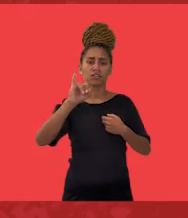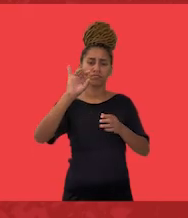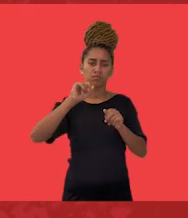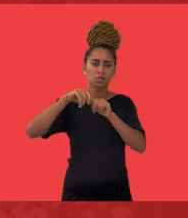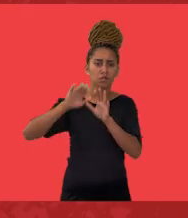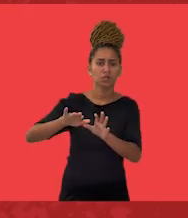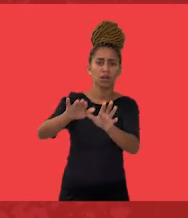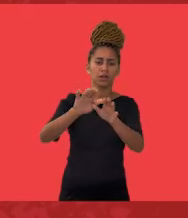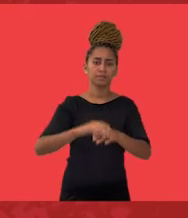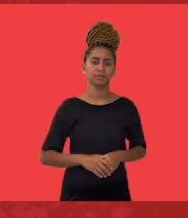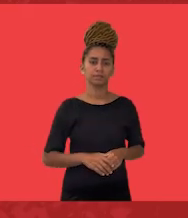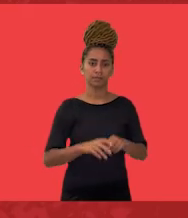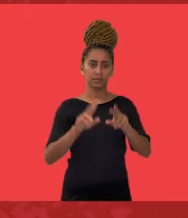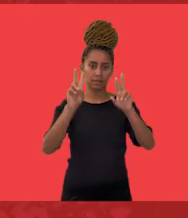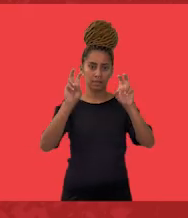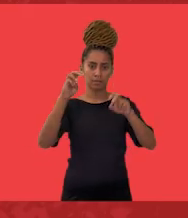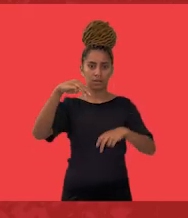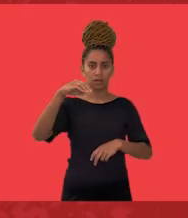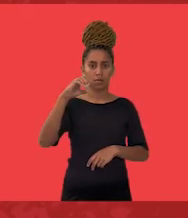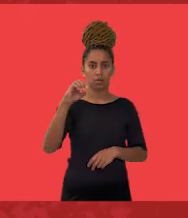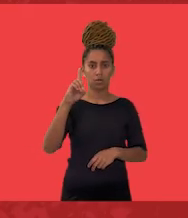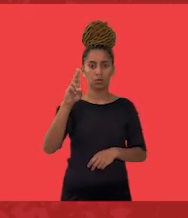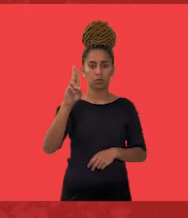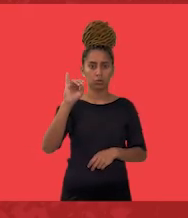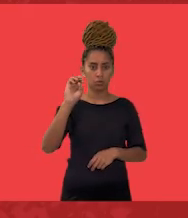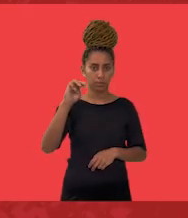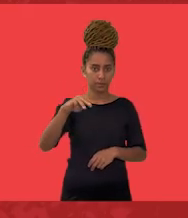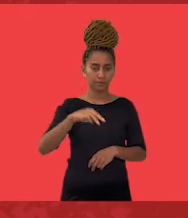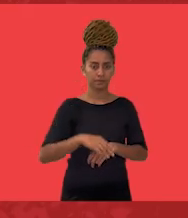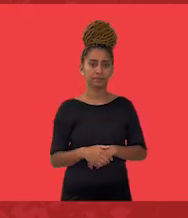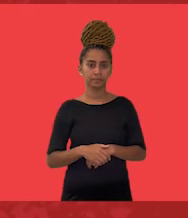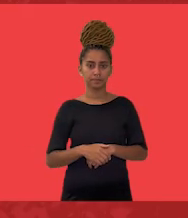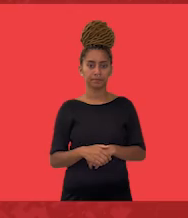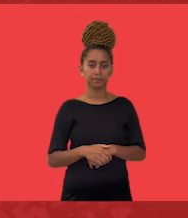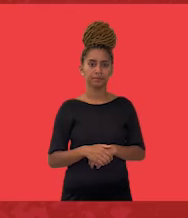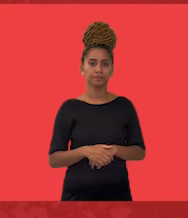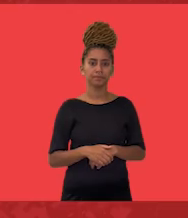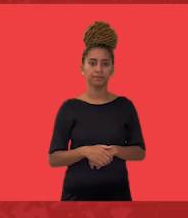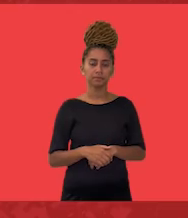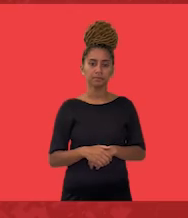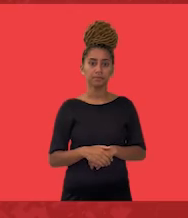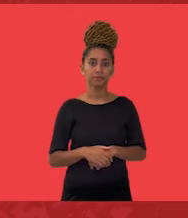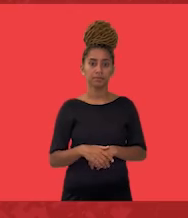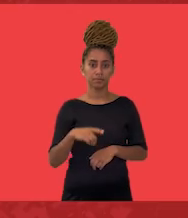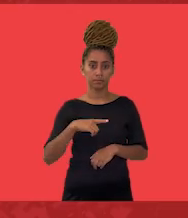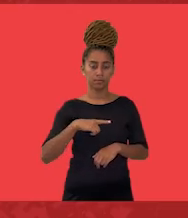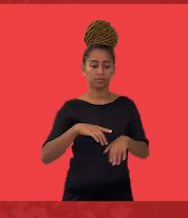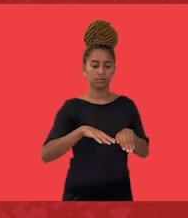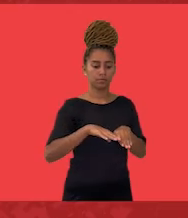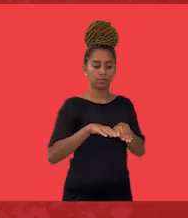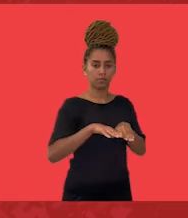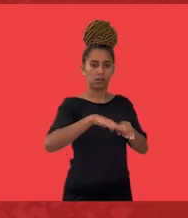caro. Distraída, entrei no vermelho. Assinei o crediário,